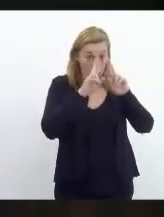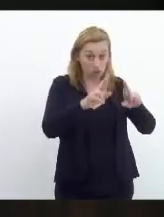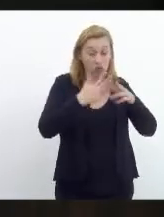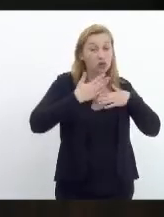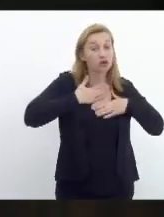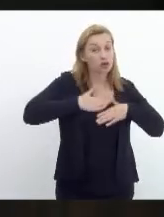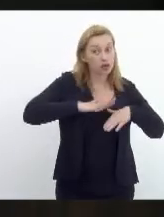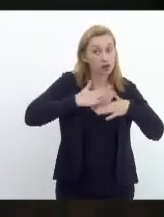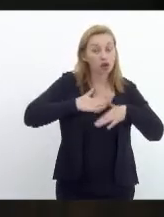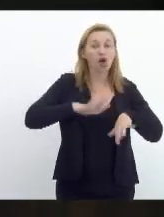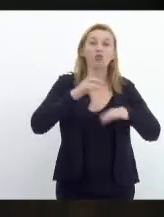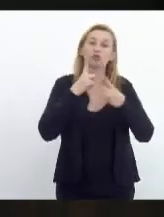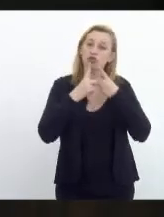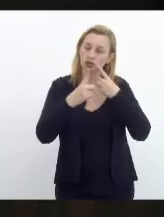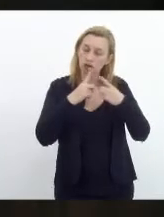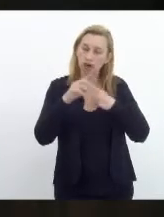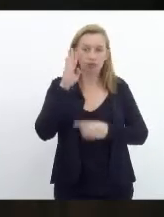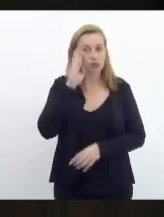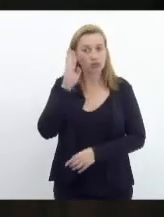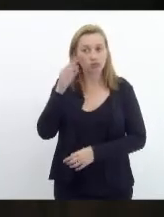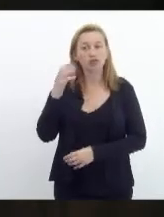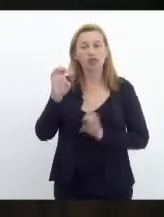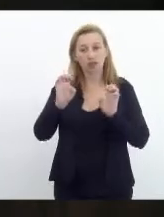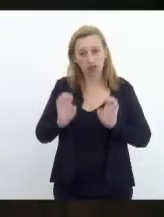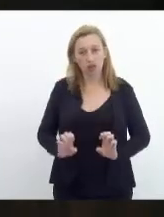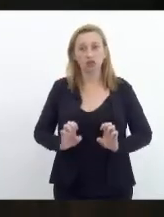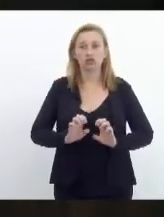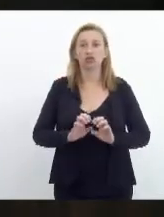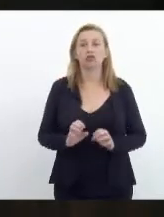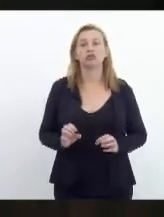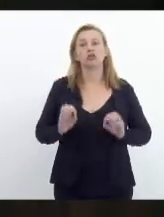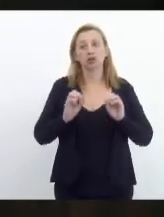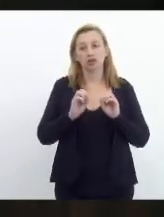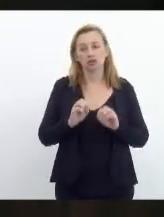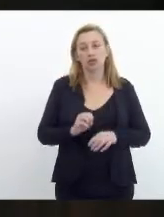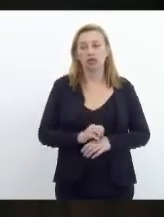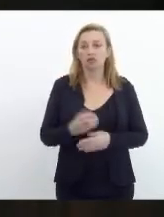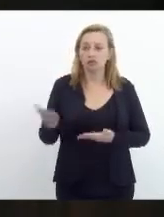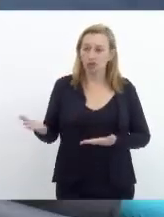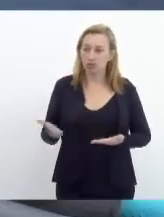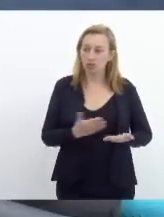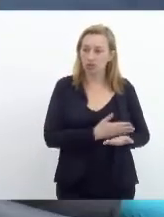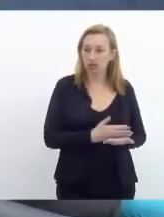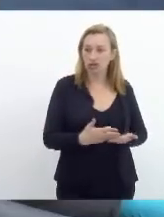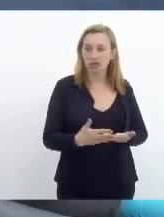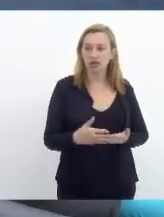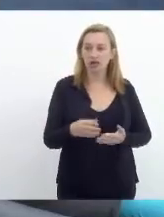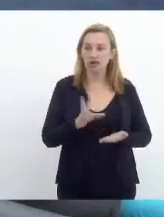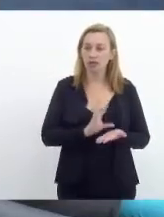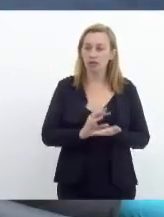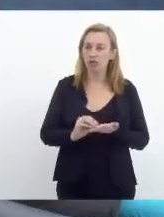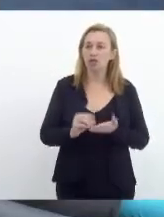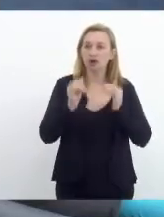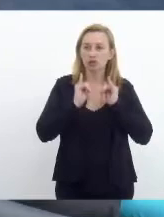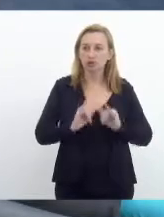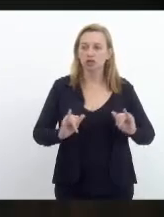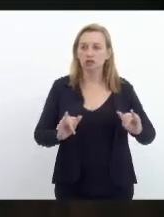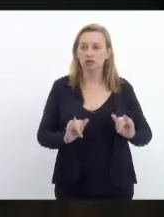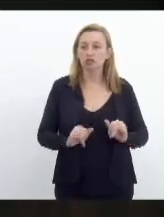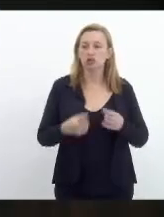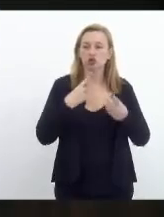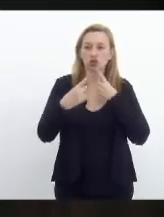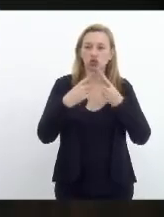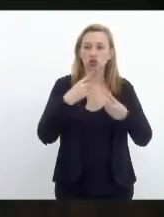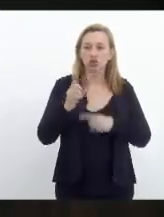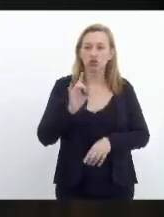tranquilidade, diálogo e, principalmente, educação. Vamos à pauta. Anuncio, em regime de urgência, em